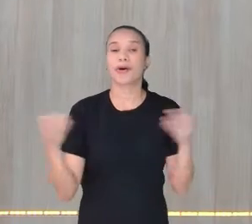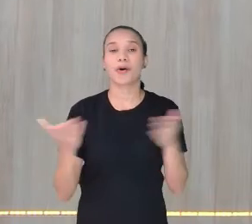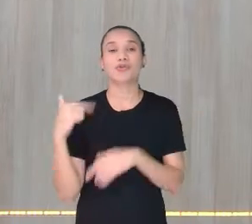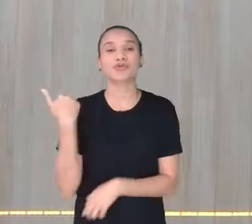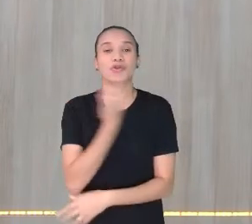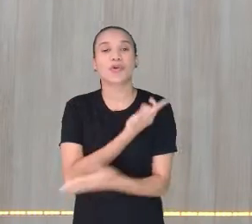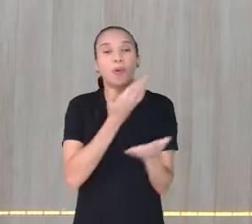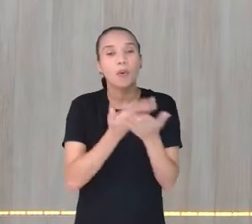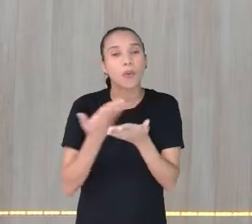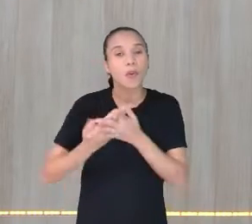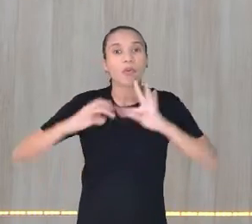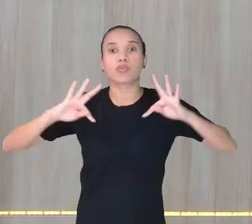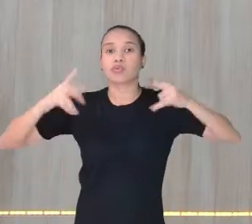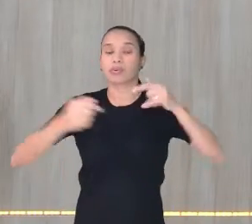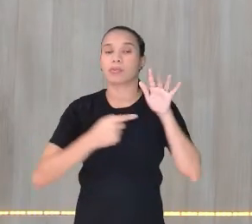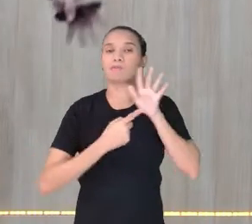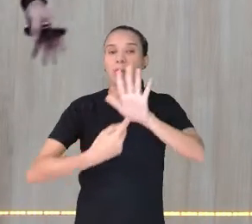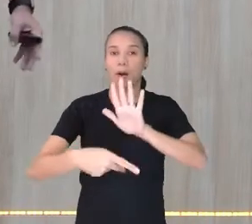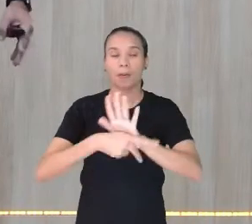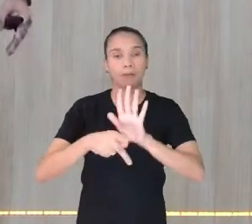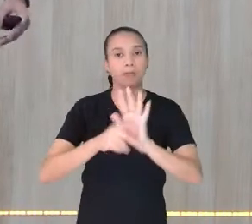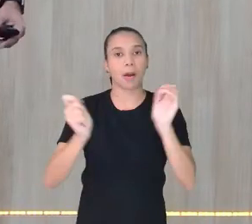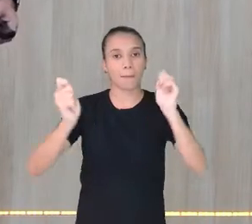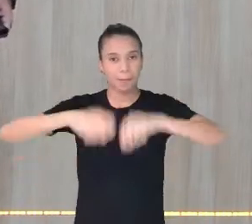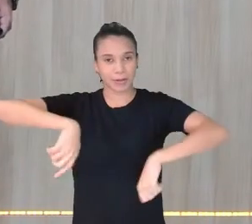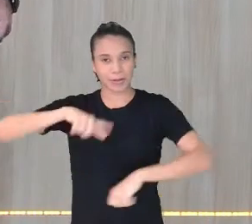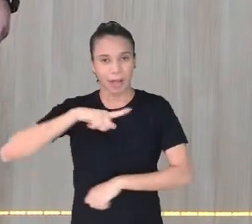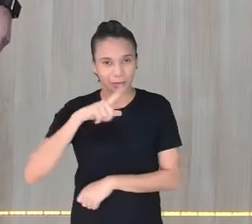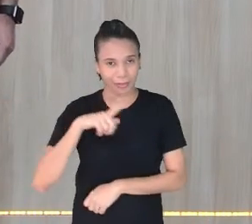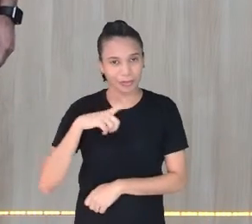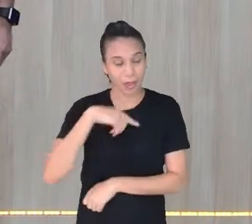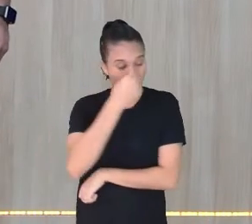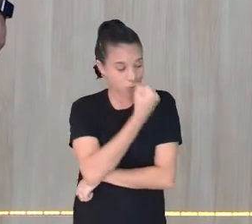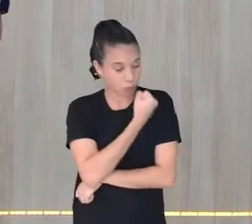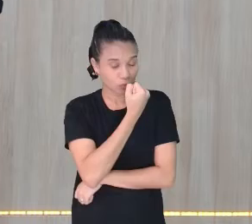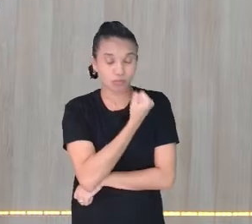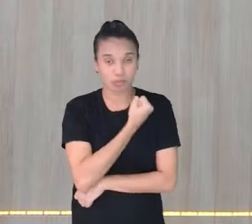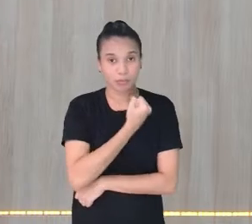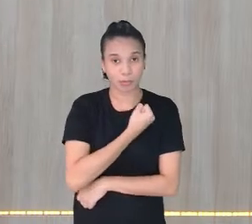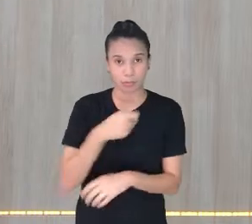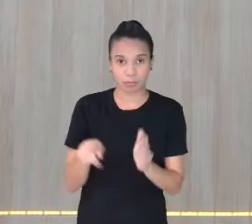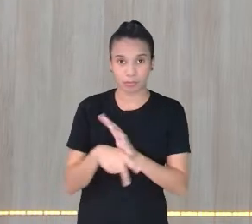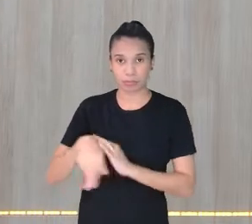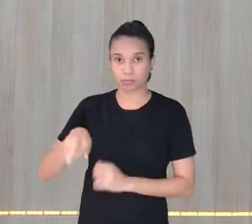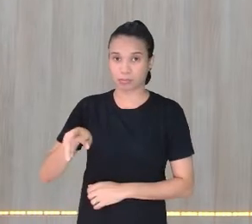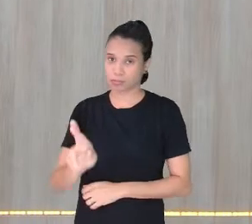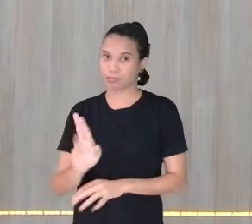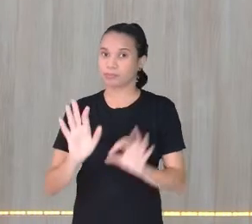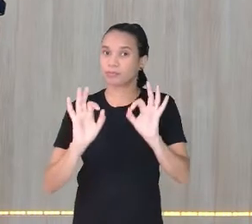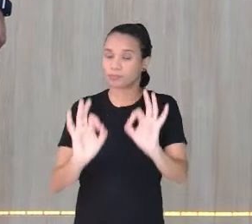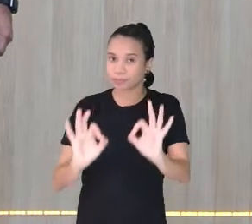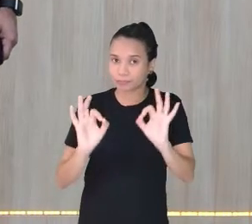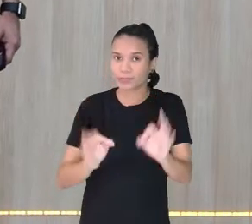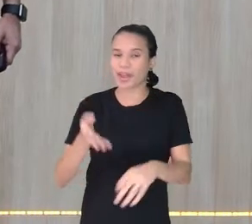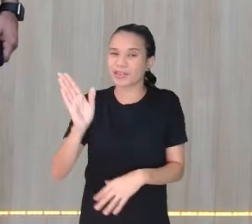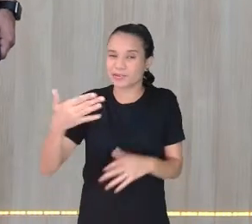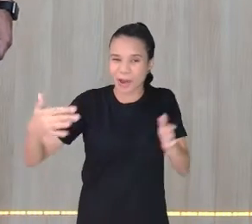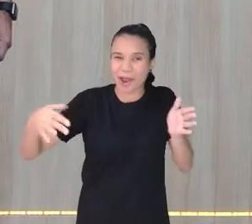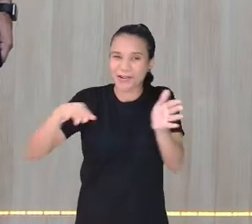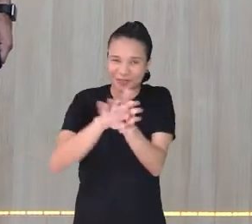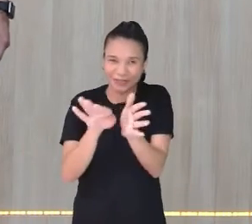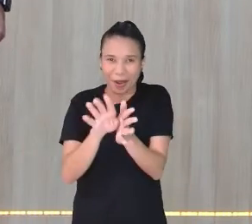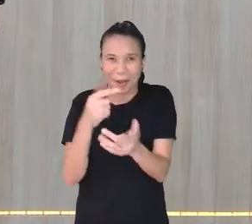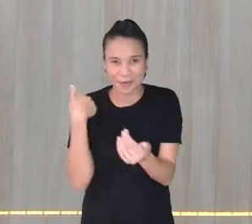hoje todas as representações possíveis aí de um número racional, tá bom? Então, já vamos chegando